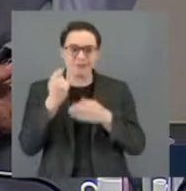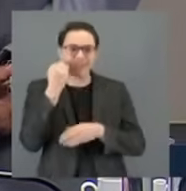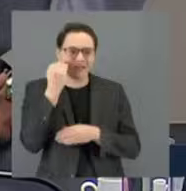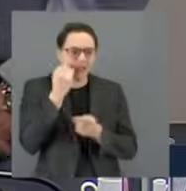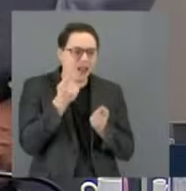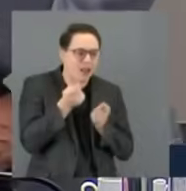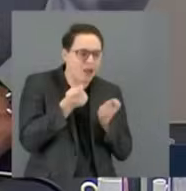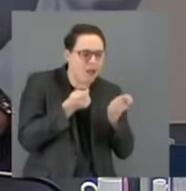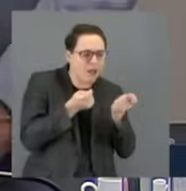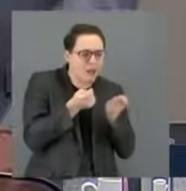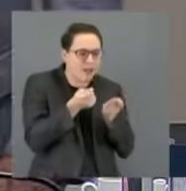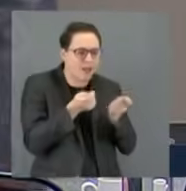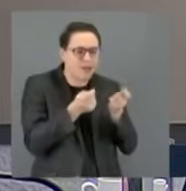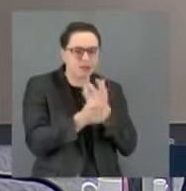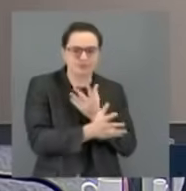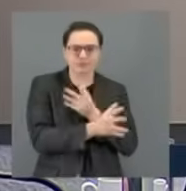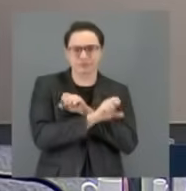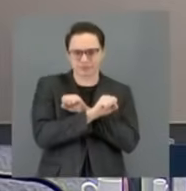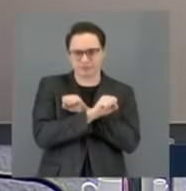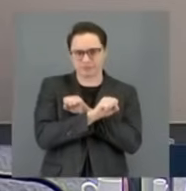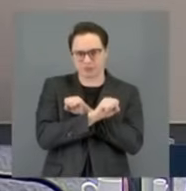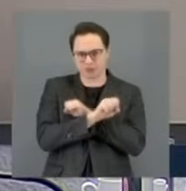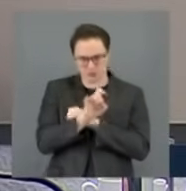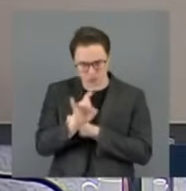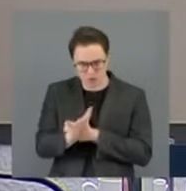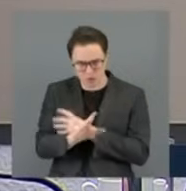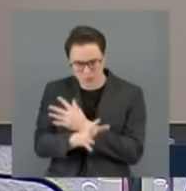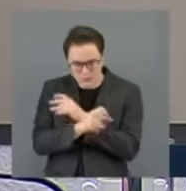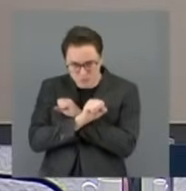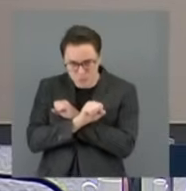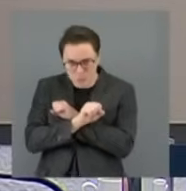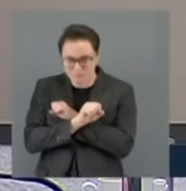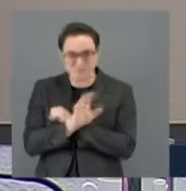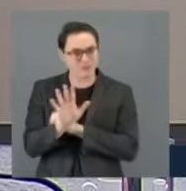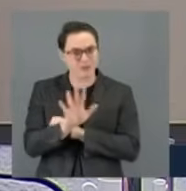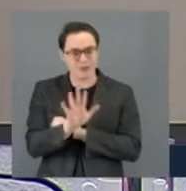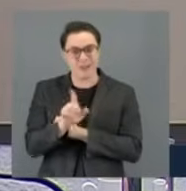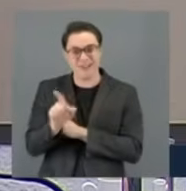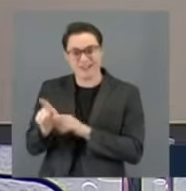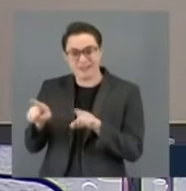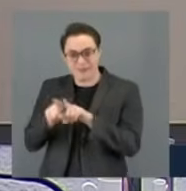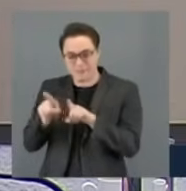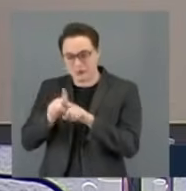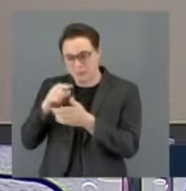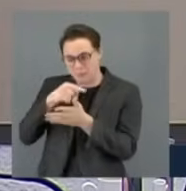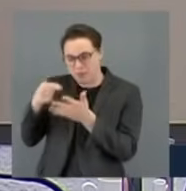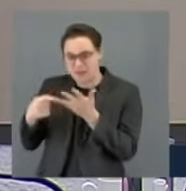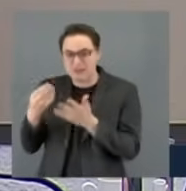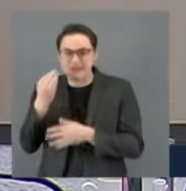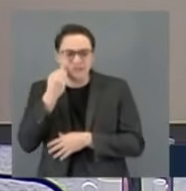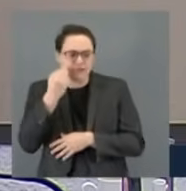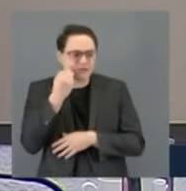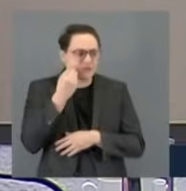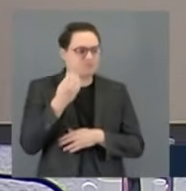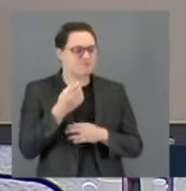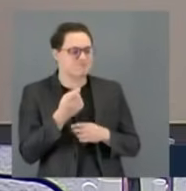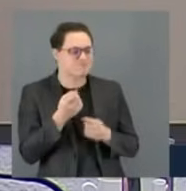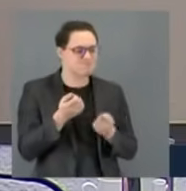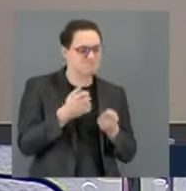E não só a censura, tá? É importante destacar que é também tentativas de violar os